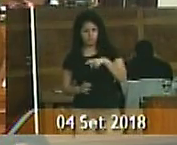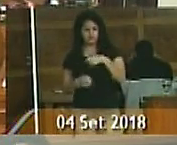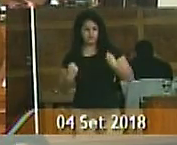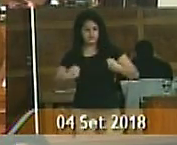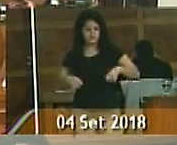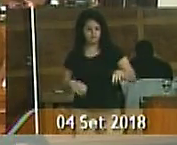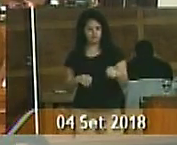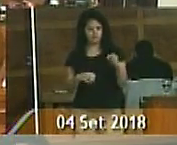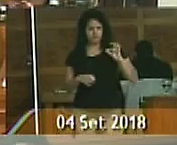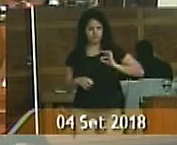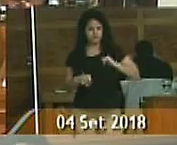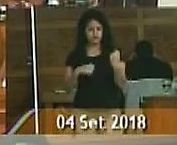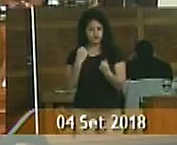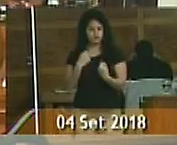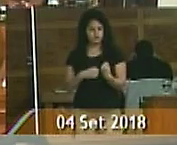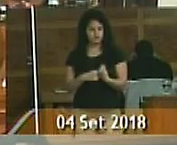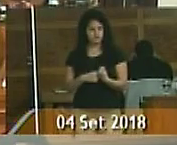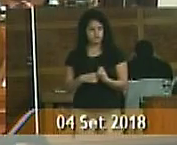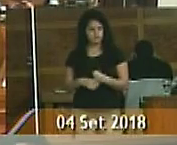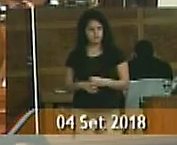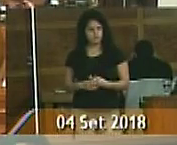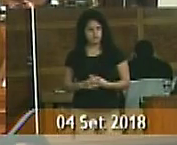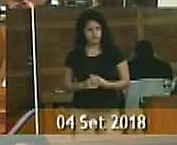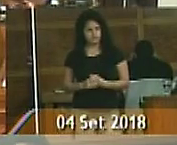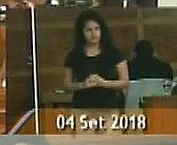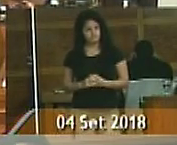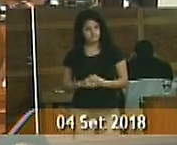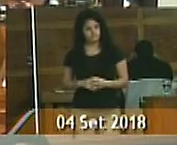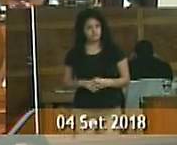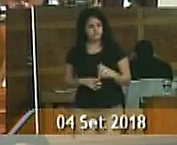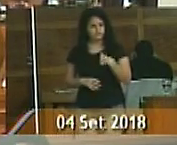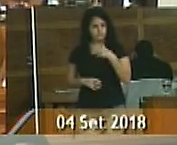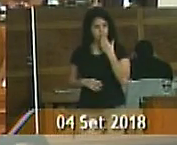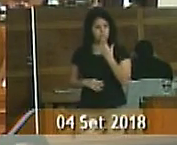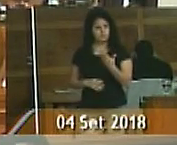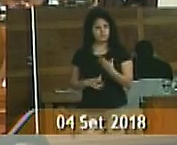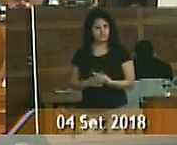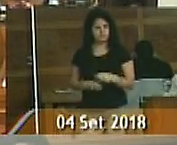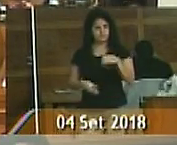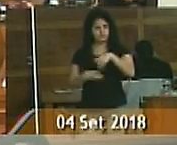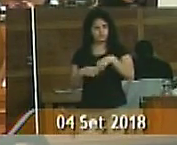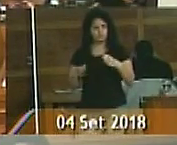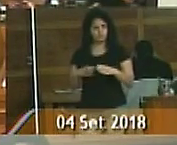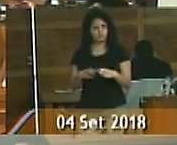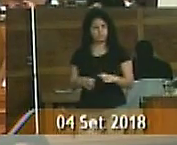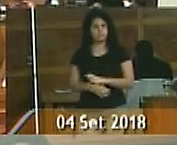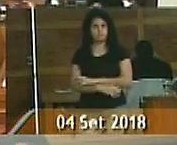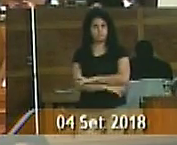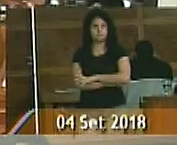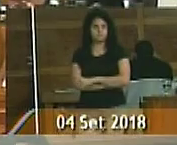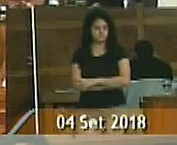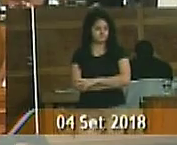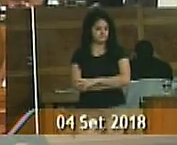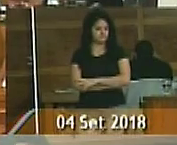federal. Não seria PM. Isso é da inteligência da polícia. Peço para votar em bloco as matérias. Ok.